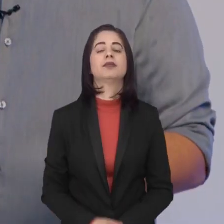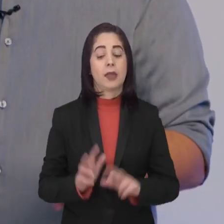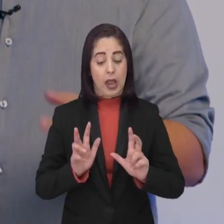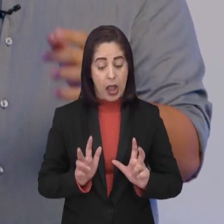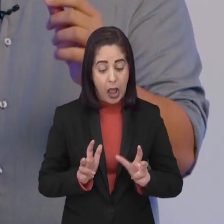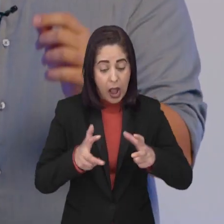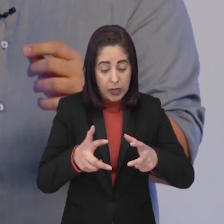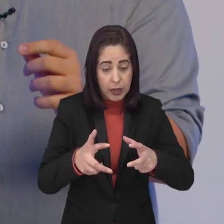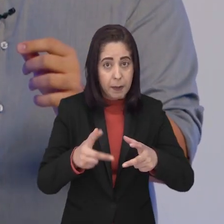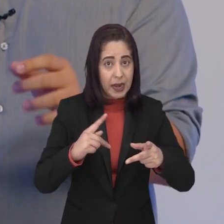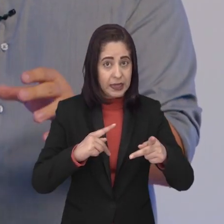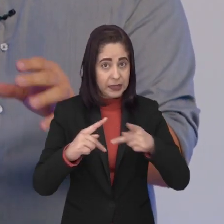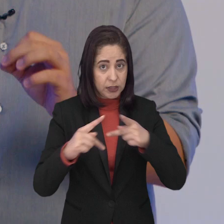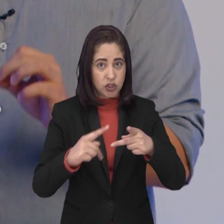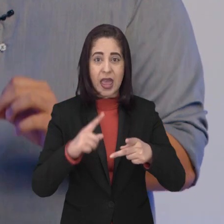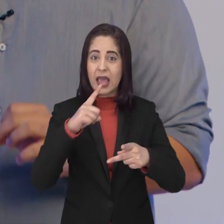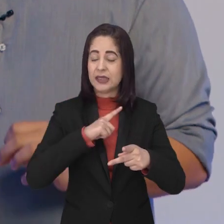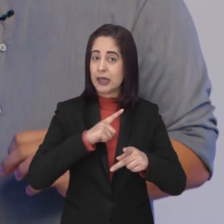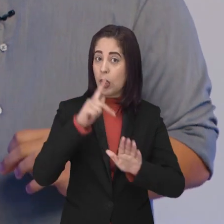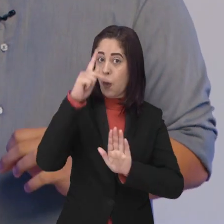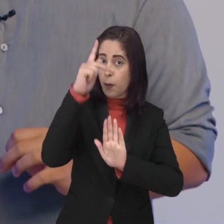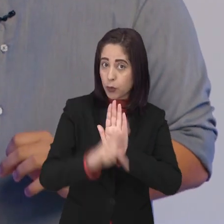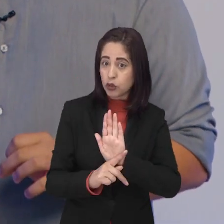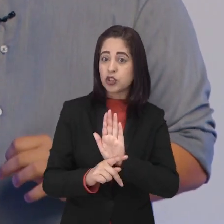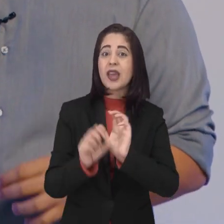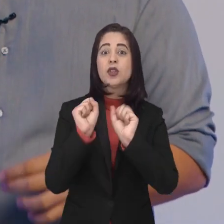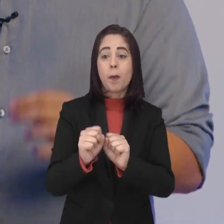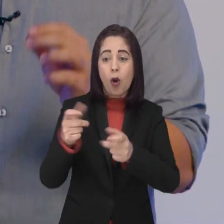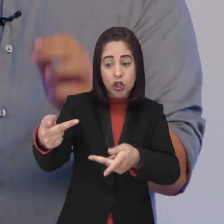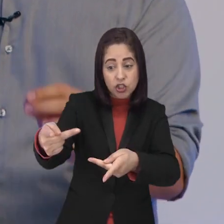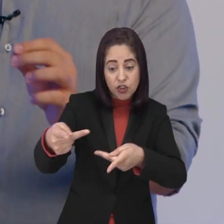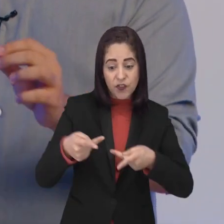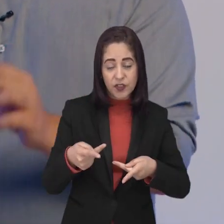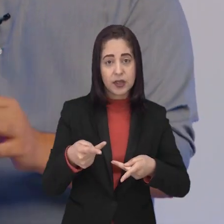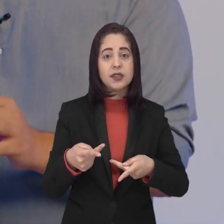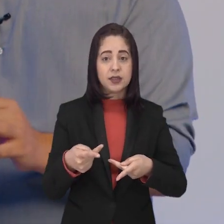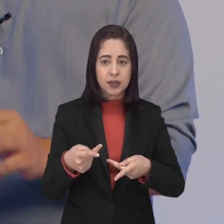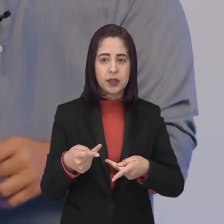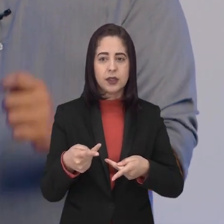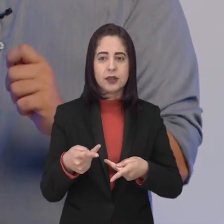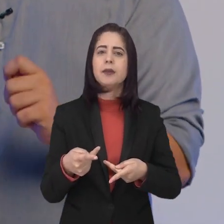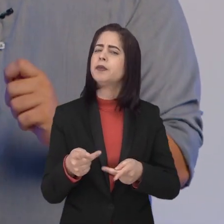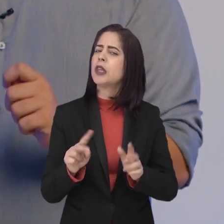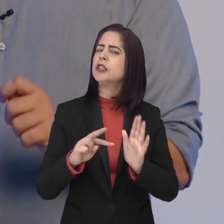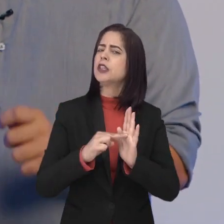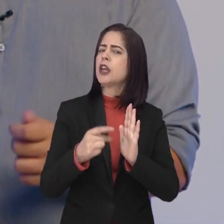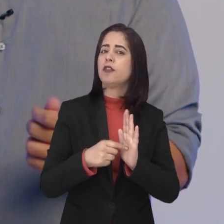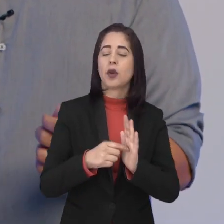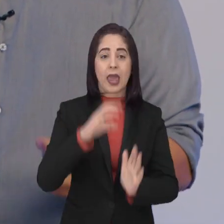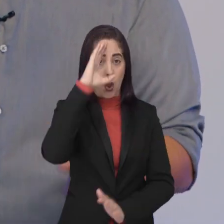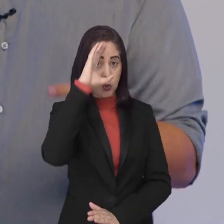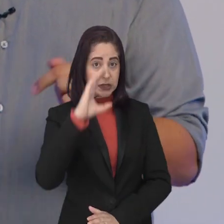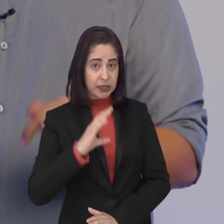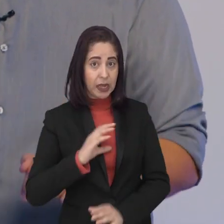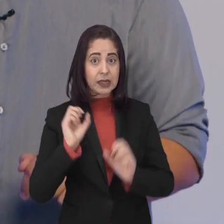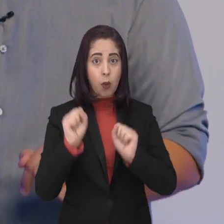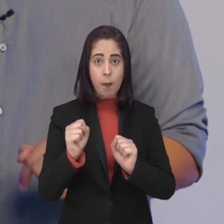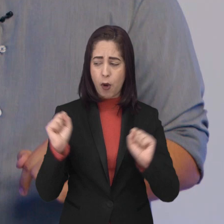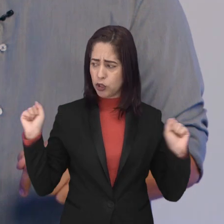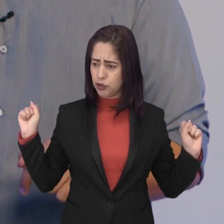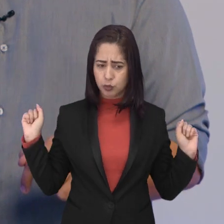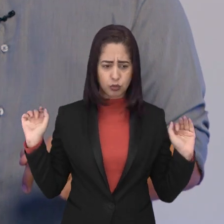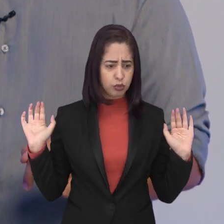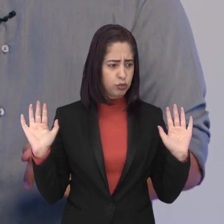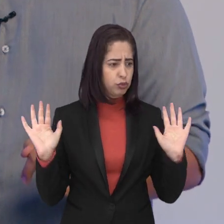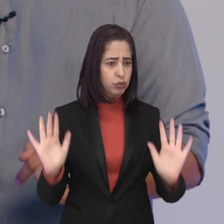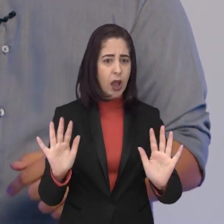A Câmara daqui de São José tem um programa para visitação chamado Visite a Câmara. Isso possibilita que os cidadãos venham até a